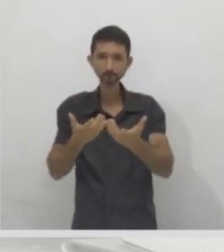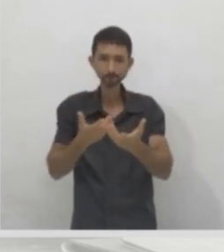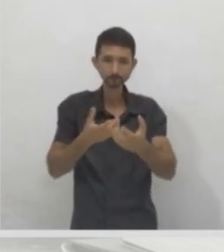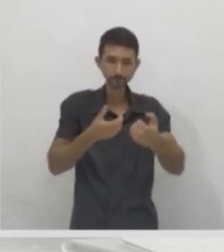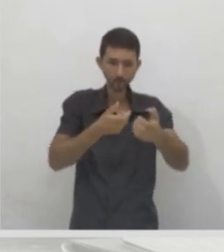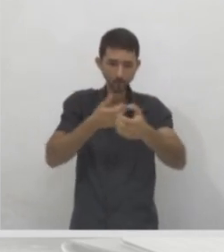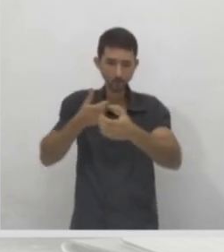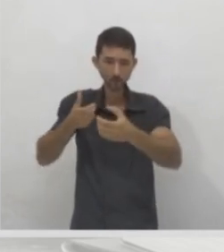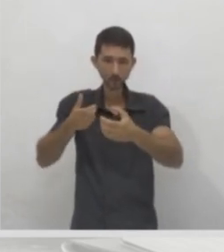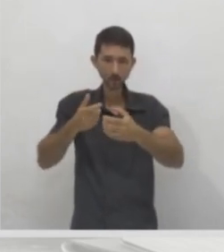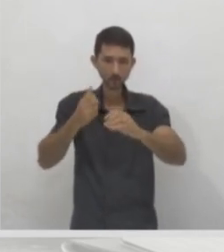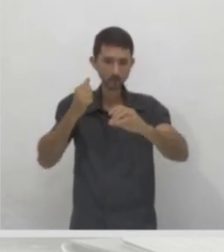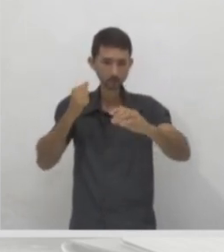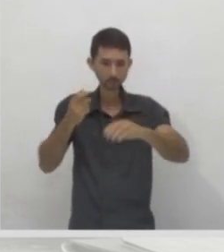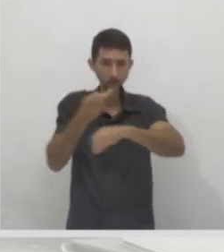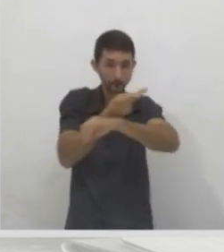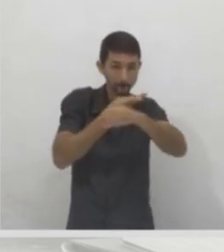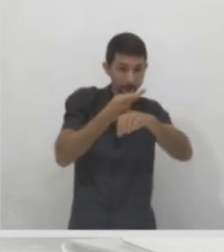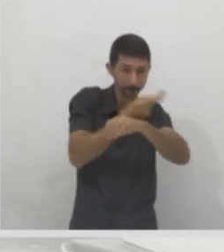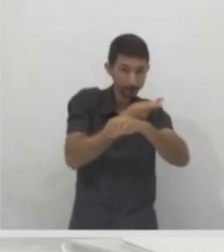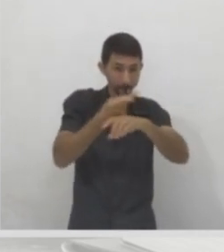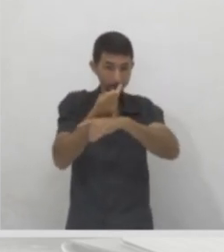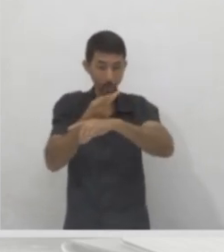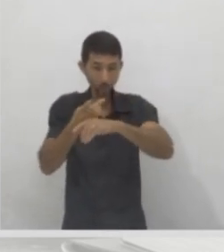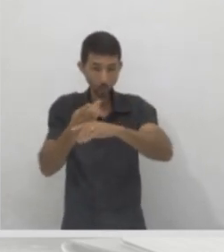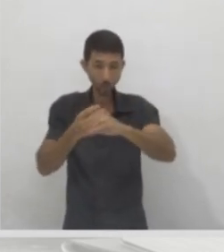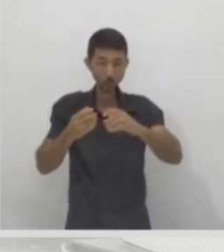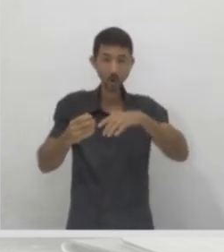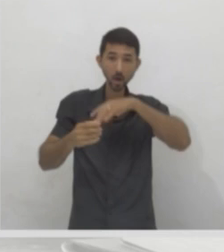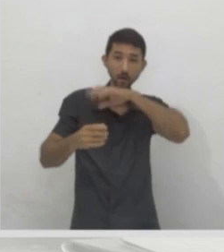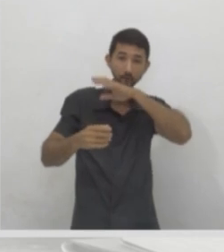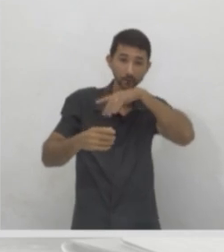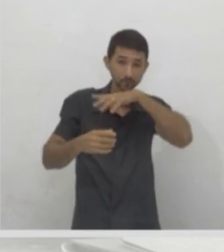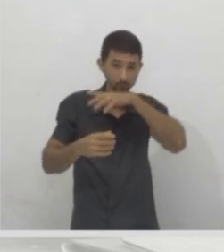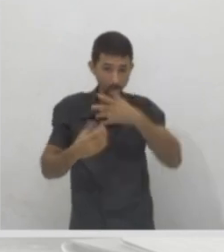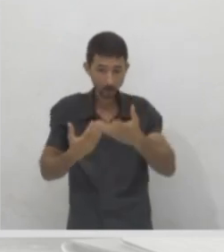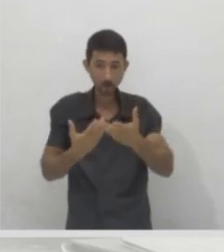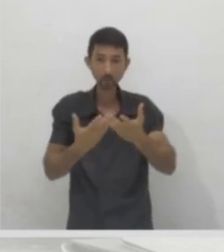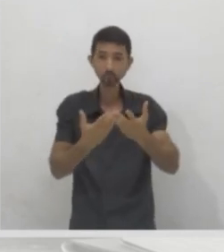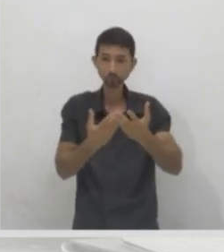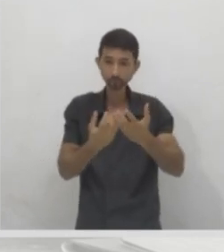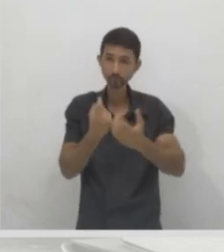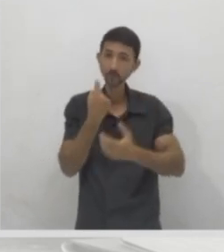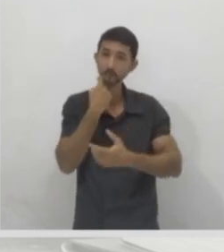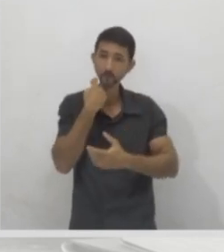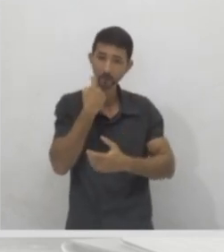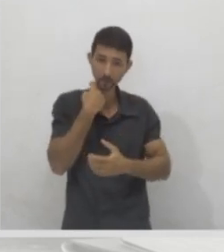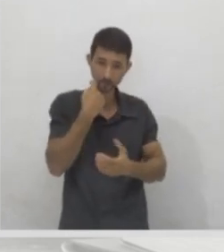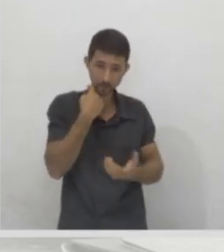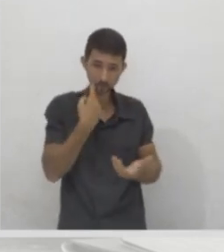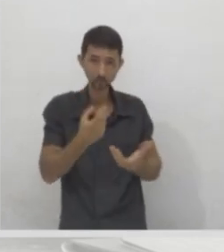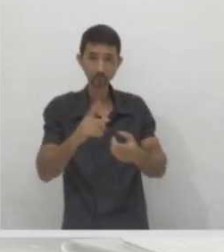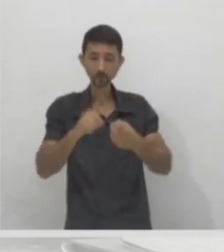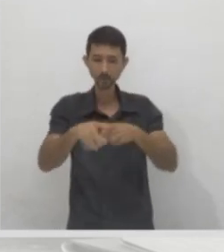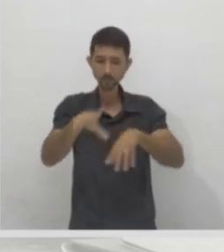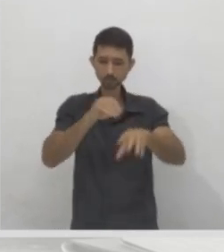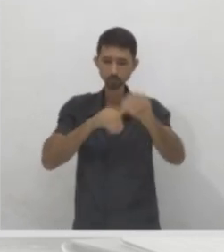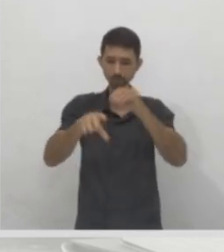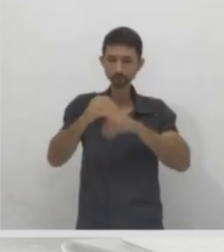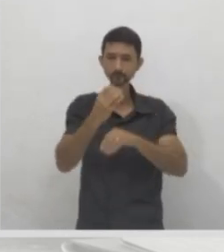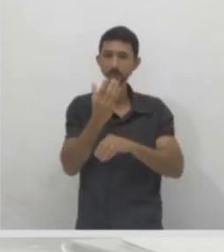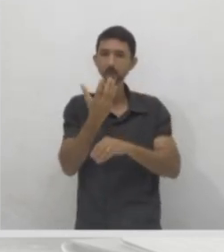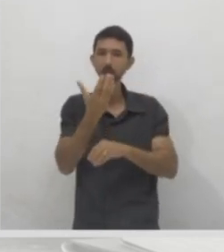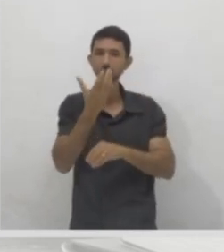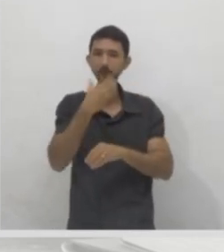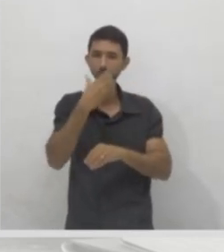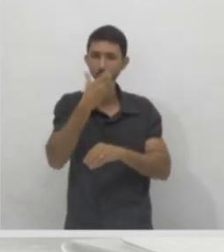caçadores-coletores, ou seja, eles sobreviviam através da caça, da pesca e da coleta. Lembra, tá?